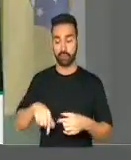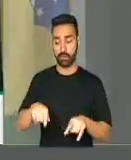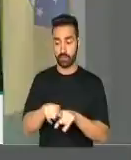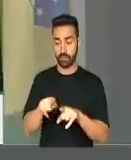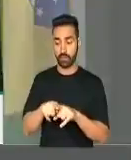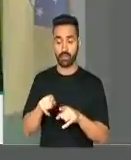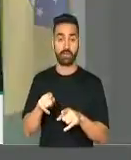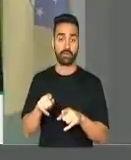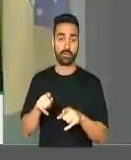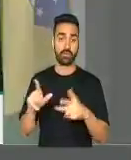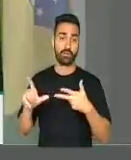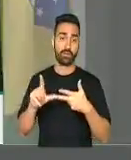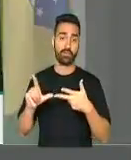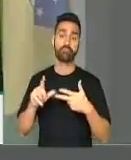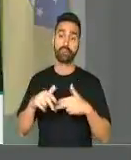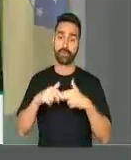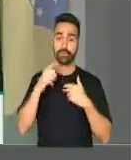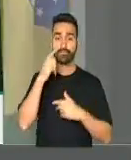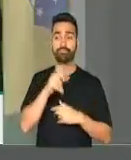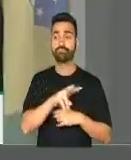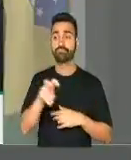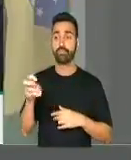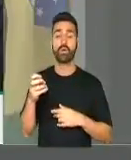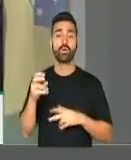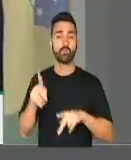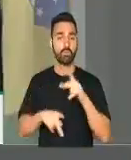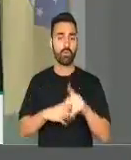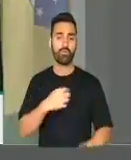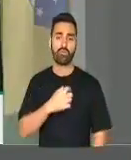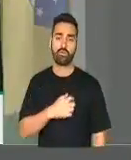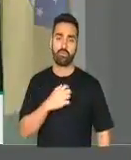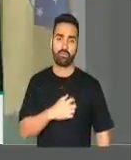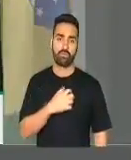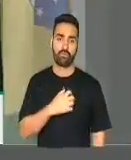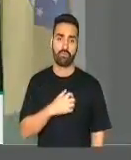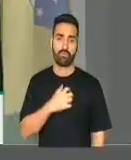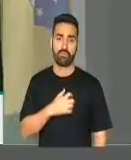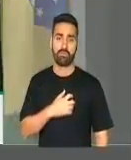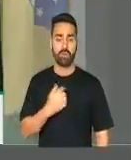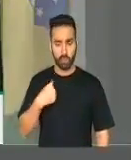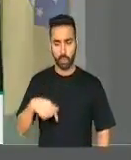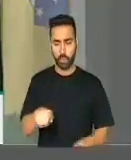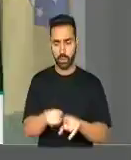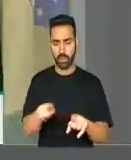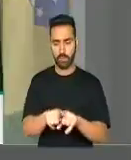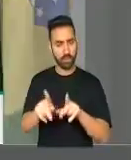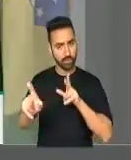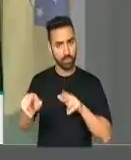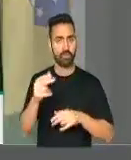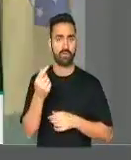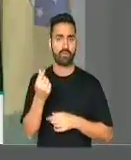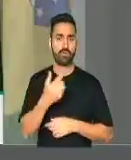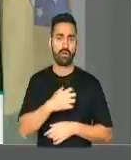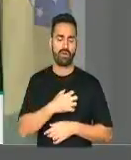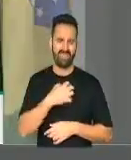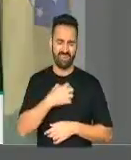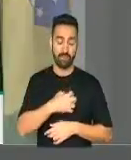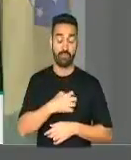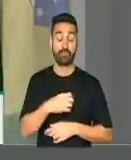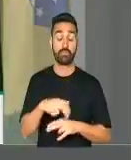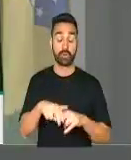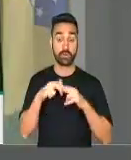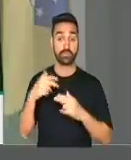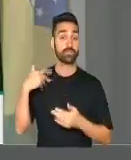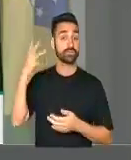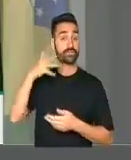legislativo nós vemos o nosso povo indignado com toda essa situação e essa indignação também é minha e por isso tomo eh esse lugar na Tribuna